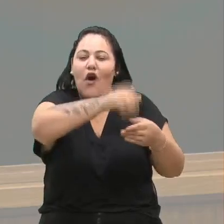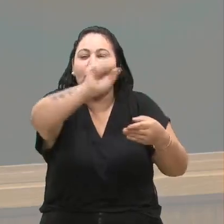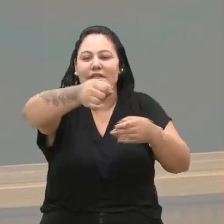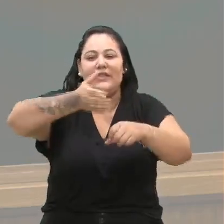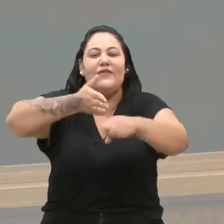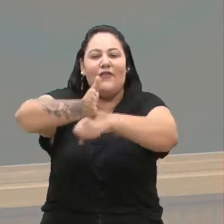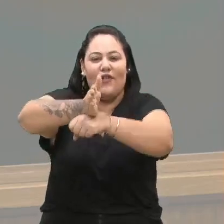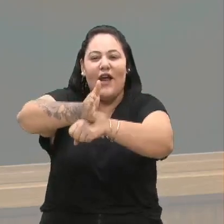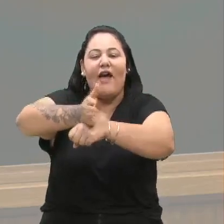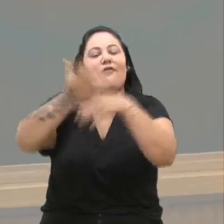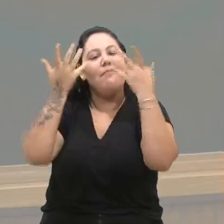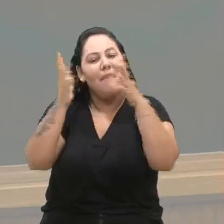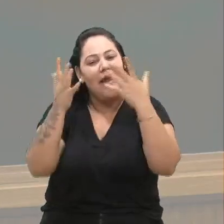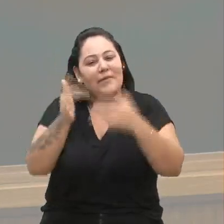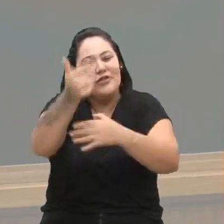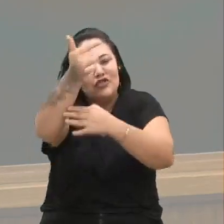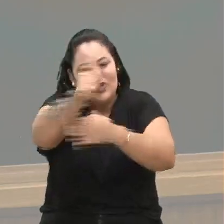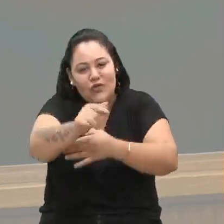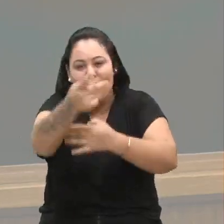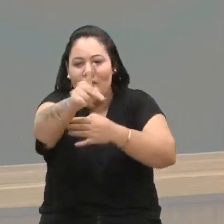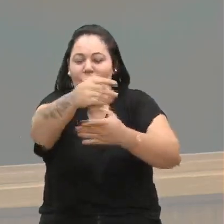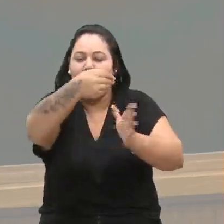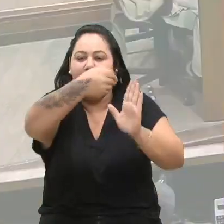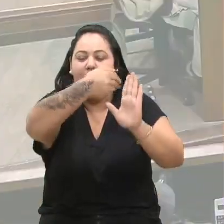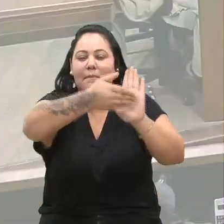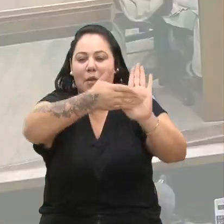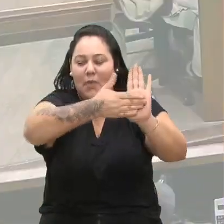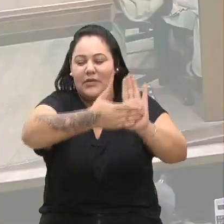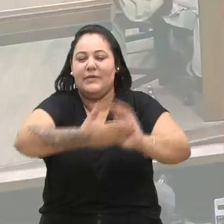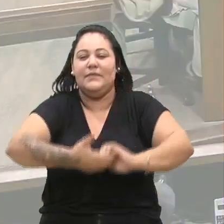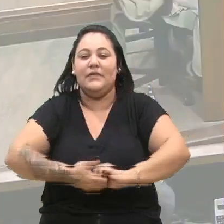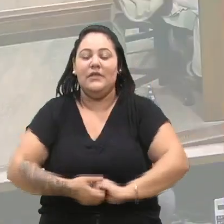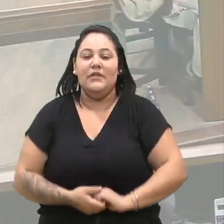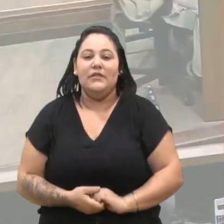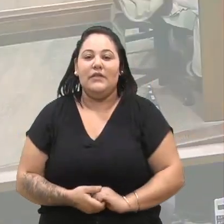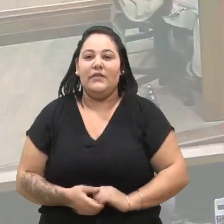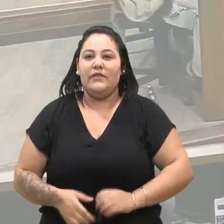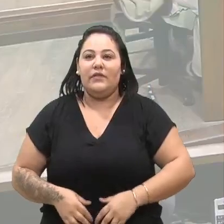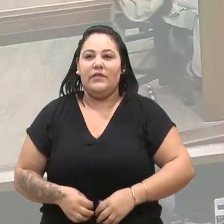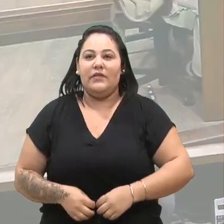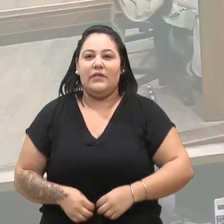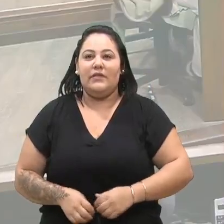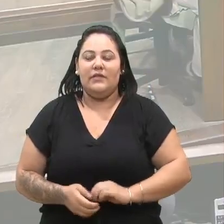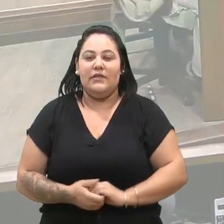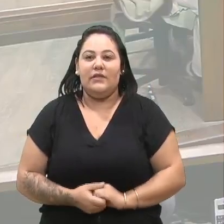favorável e lhe parabenizo mais uma vez pela proposta. Obrigada. Para declarar voto,